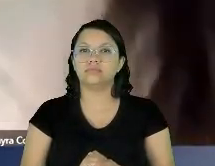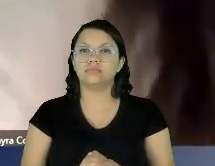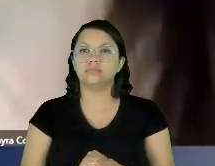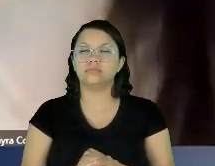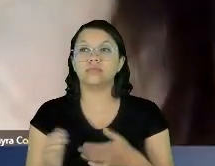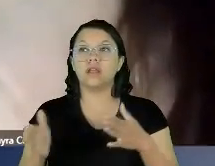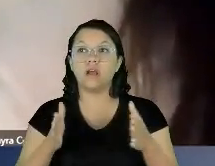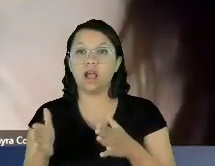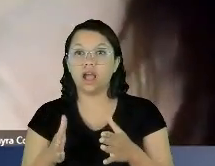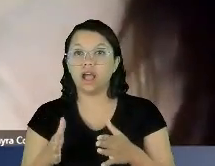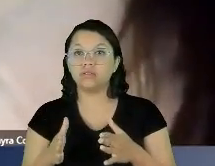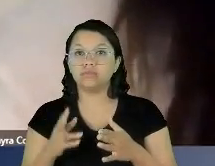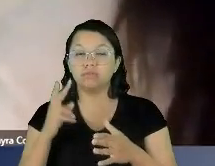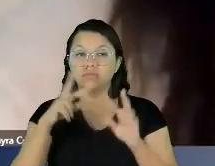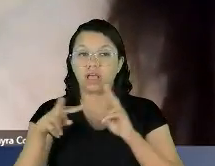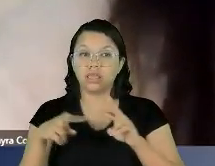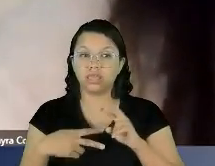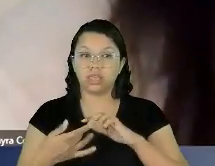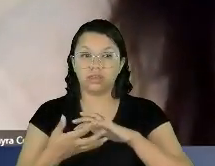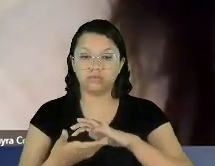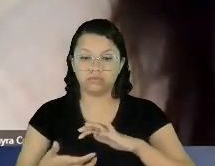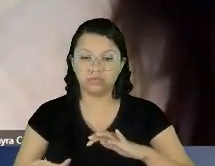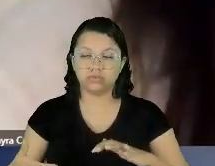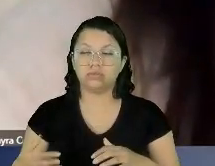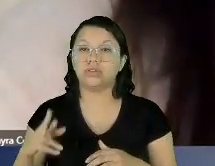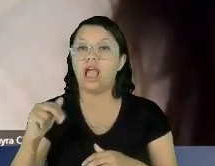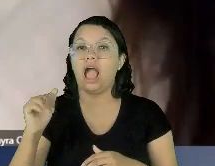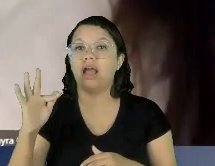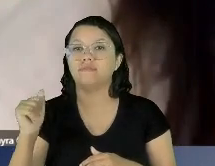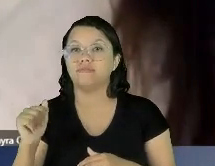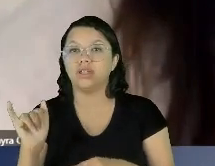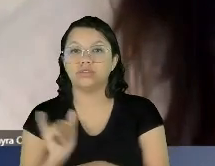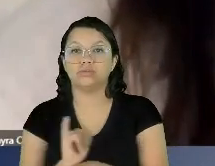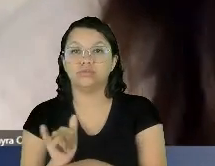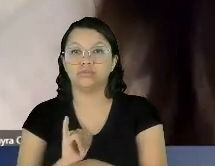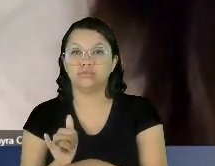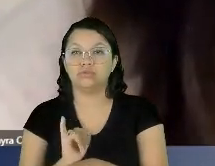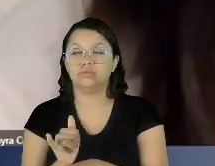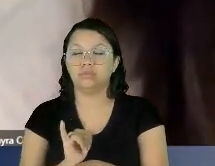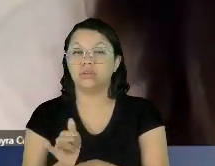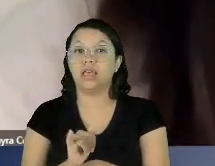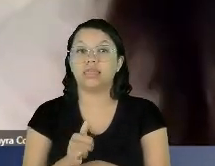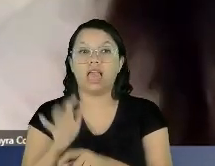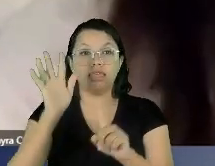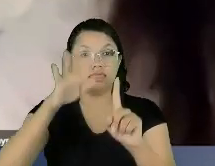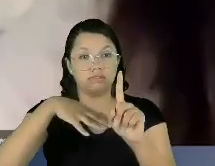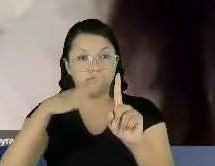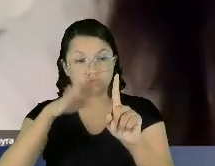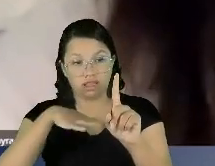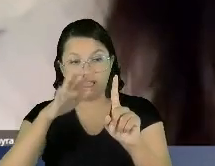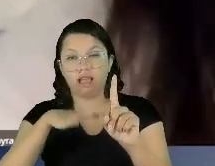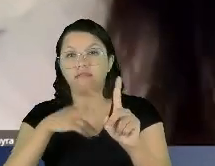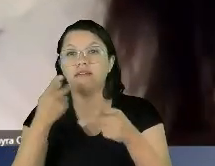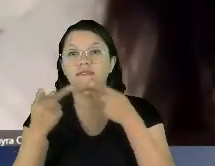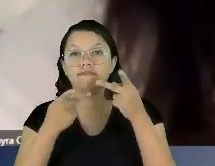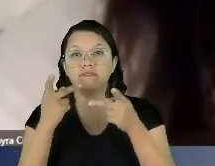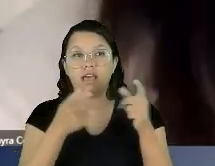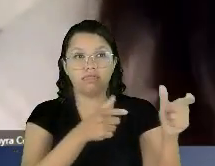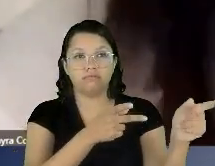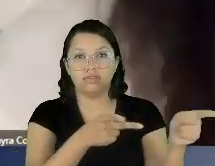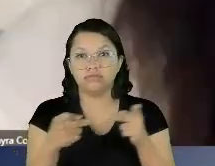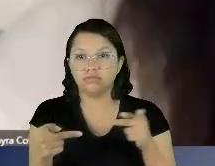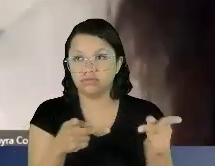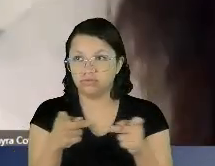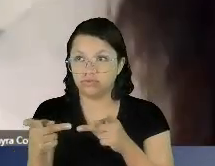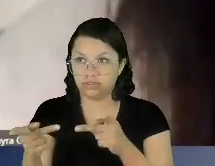vontade. Enquanto isso, eu vou ler o comentário de Rafa Rios, que está no YouTube, está elogiando a fala das